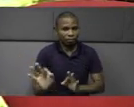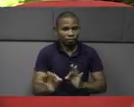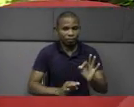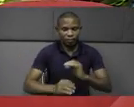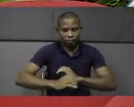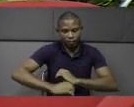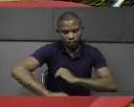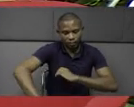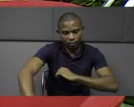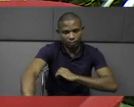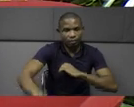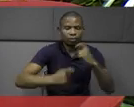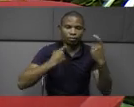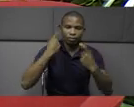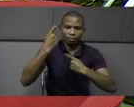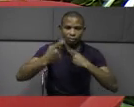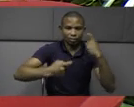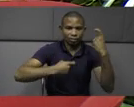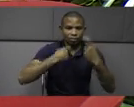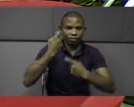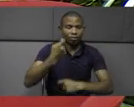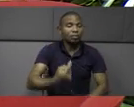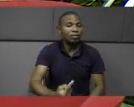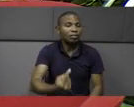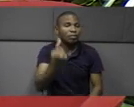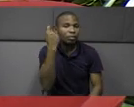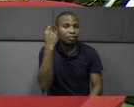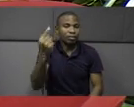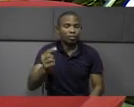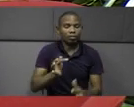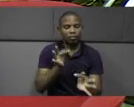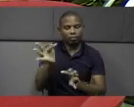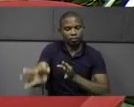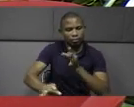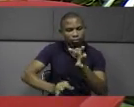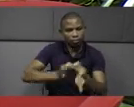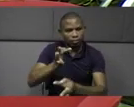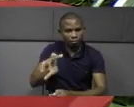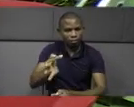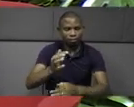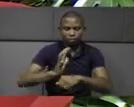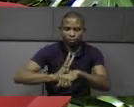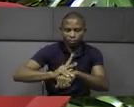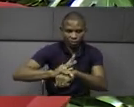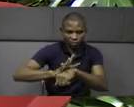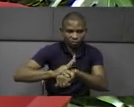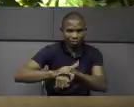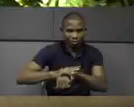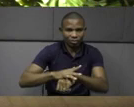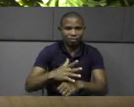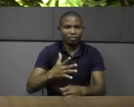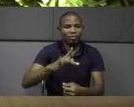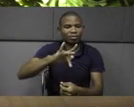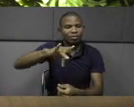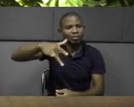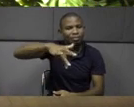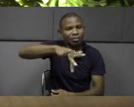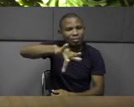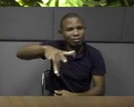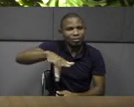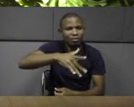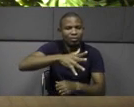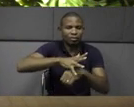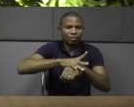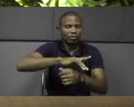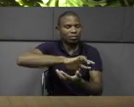uma preocupação já naquela época de tratar doenças como cólera como dengue como shikongo enfim